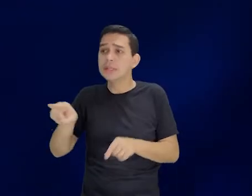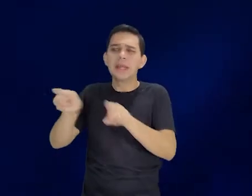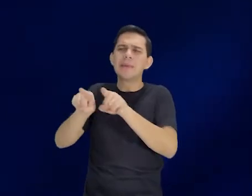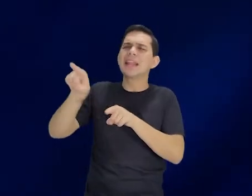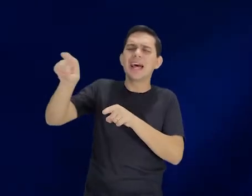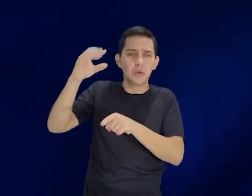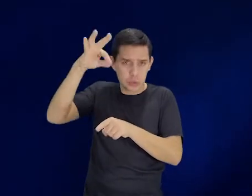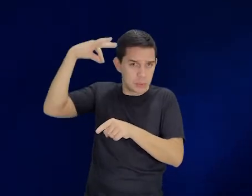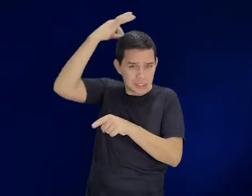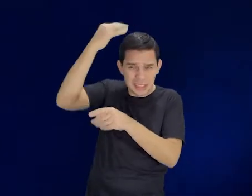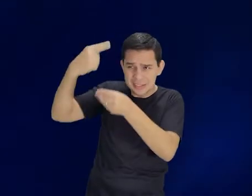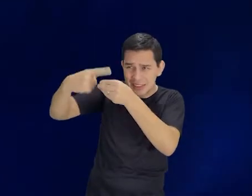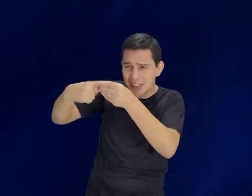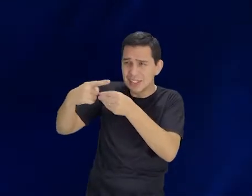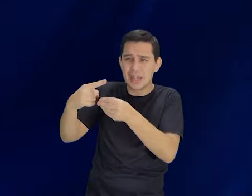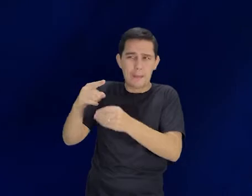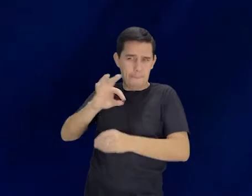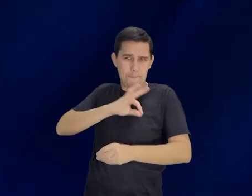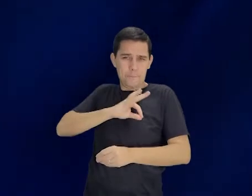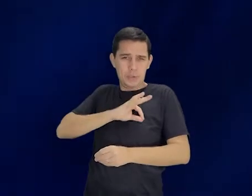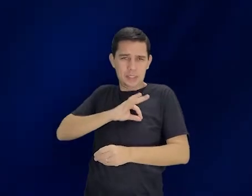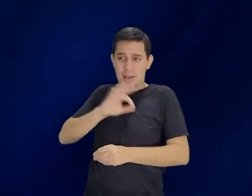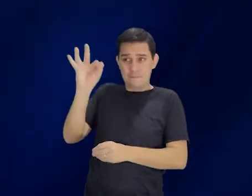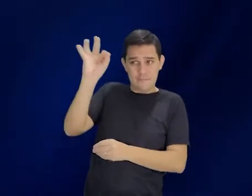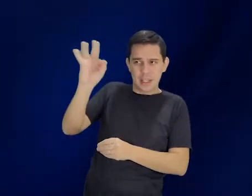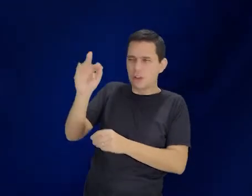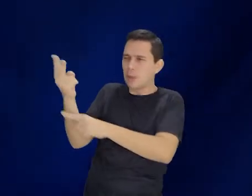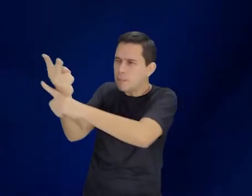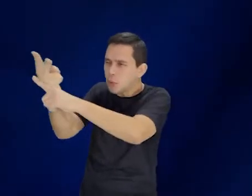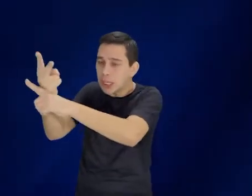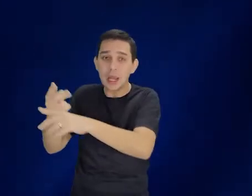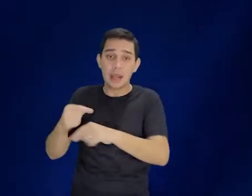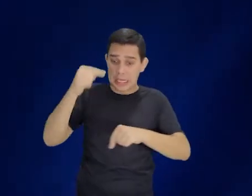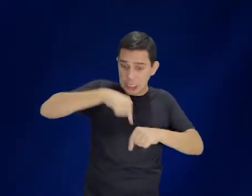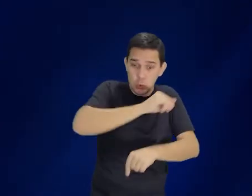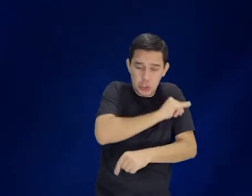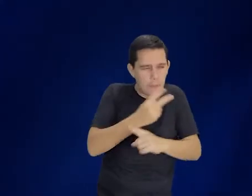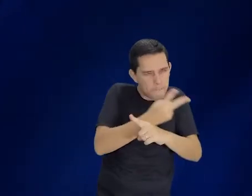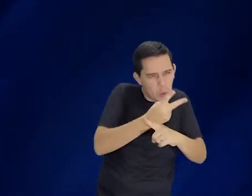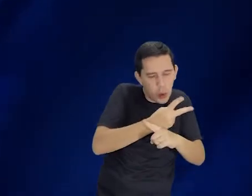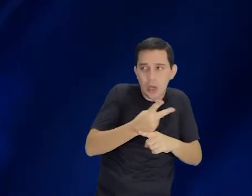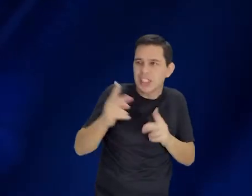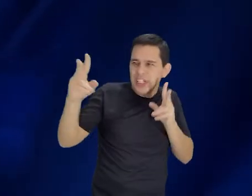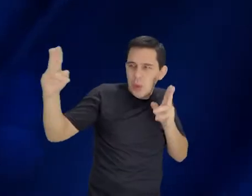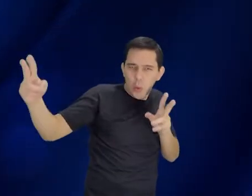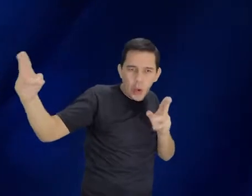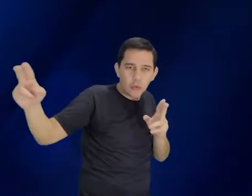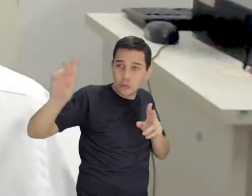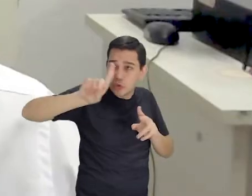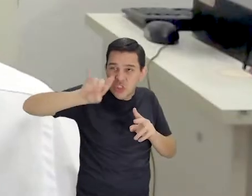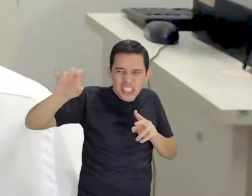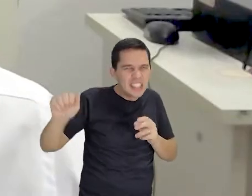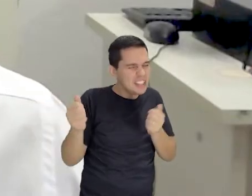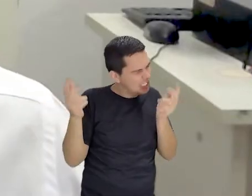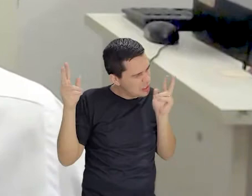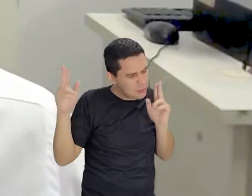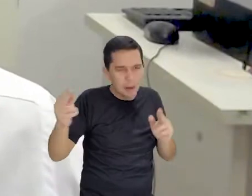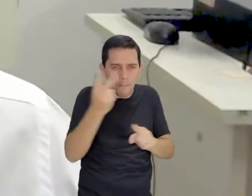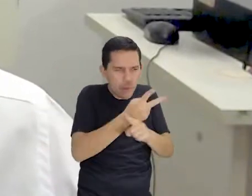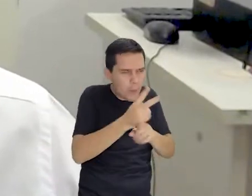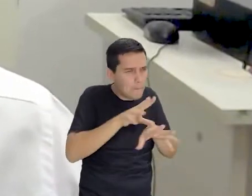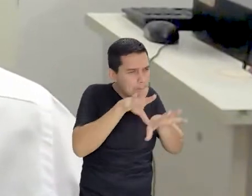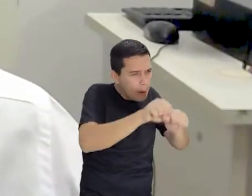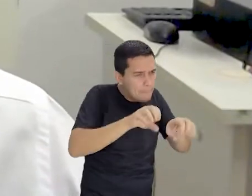Santo, e toda a operação, as duas operações, elas foram deflagradas de modo organizado e simultâneo por todas